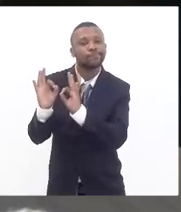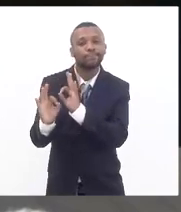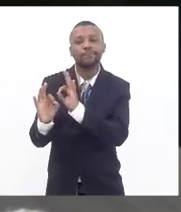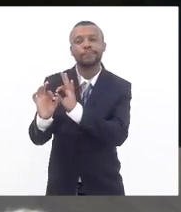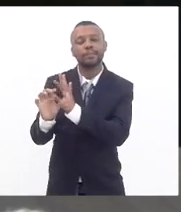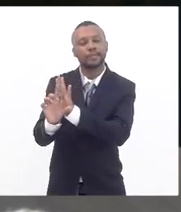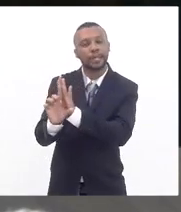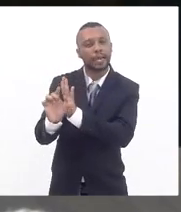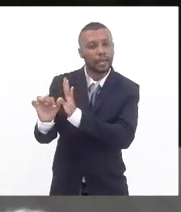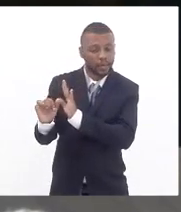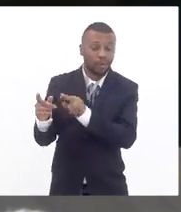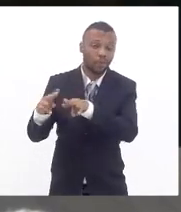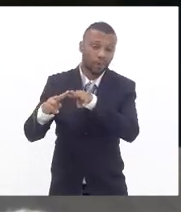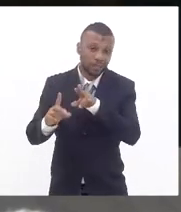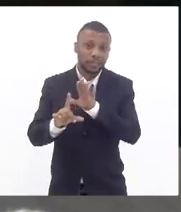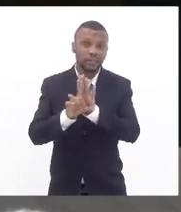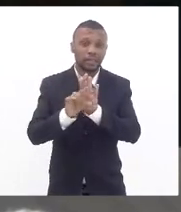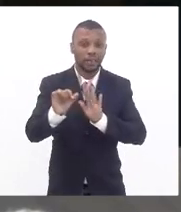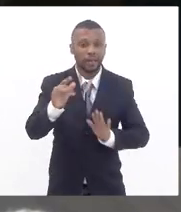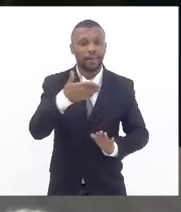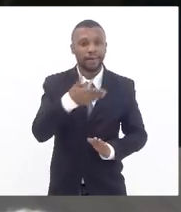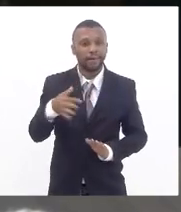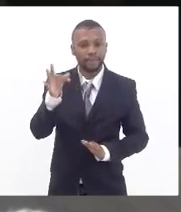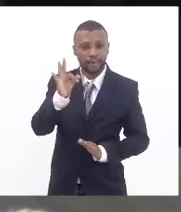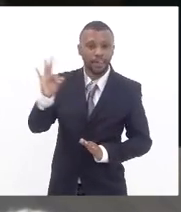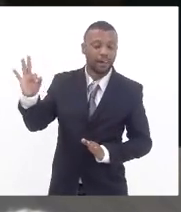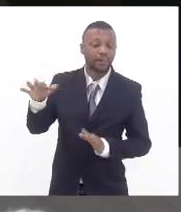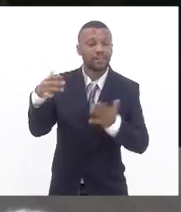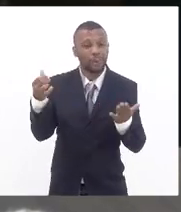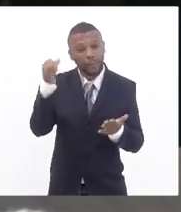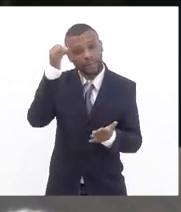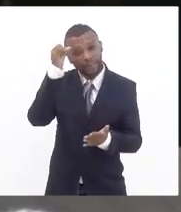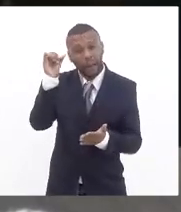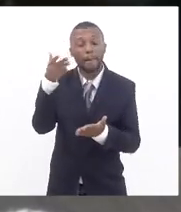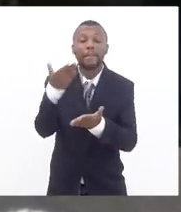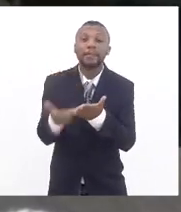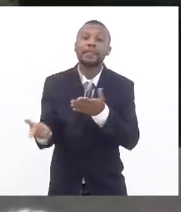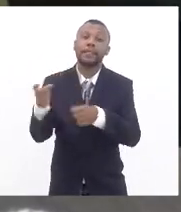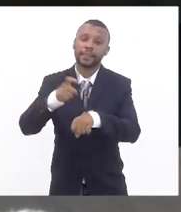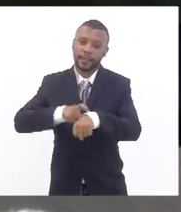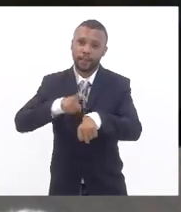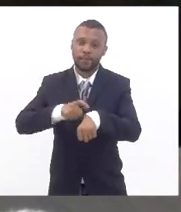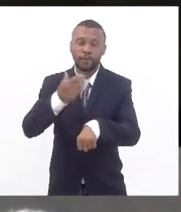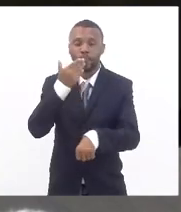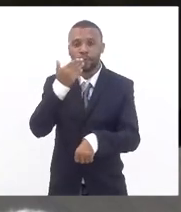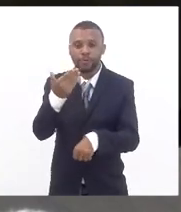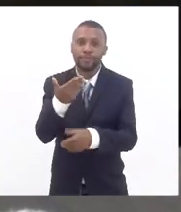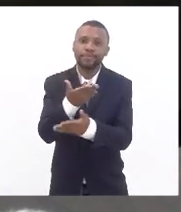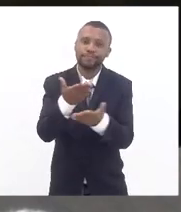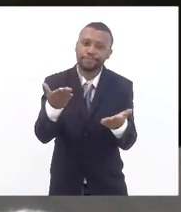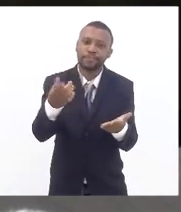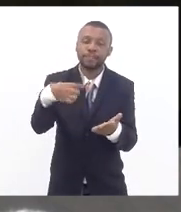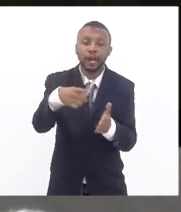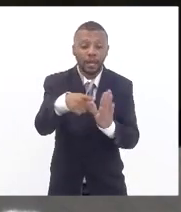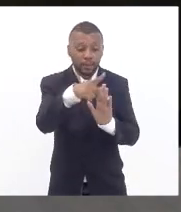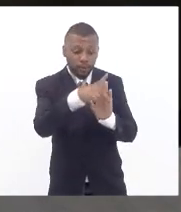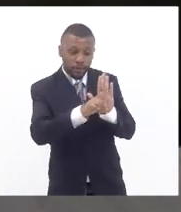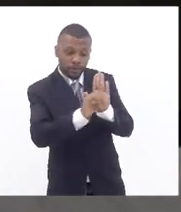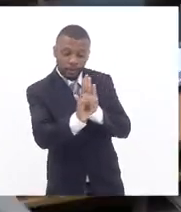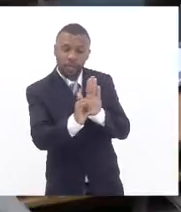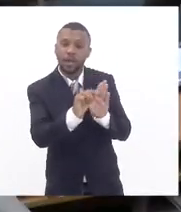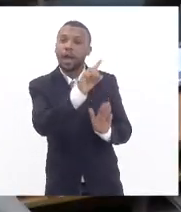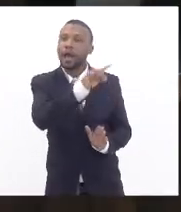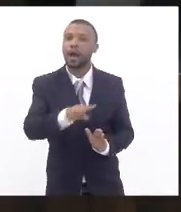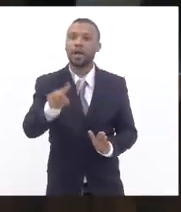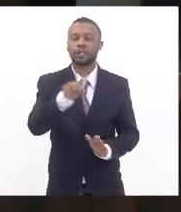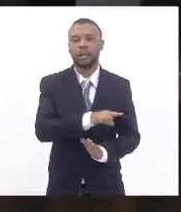Então, reconhecendo isso, para não ter debate, perda de tempo, etc., eu vou pedir a Vossa Excelência para retirar o projeto de pauta.